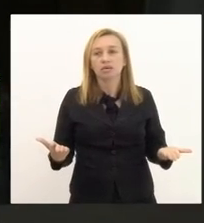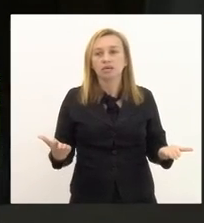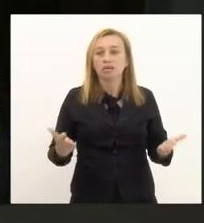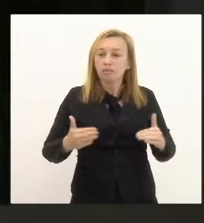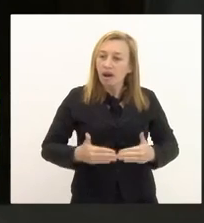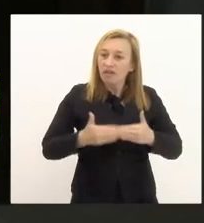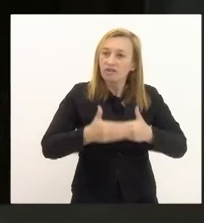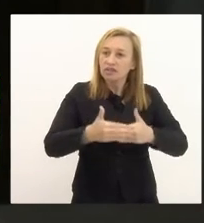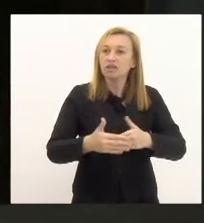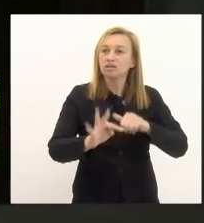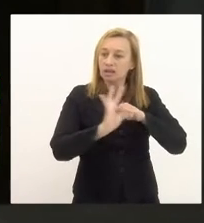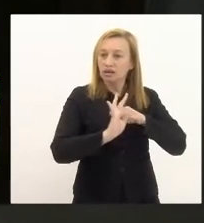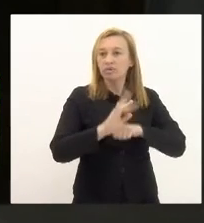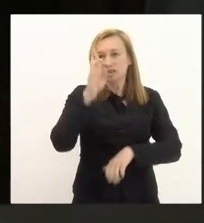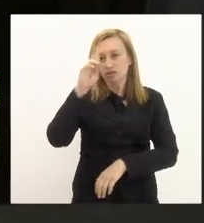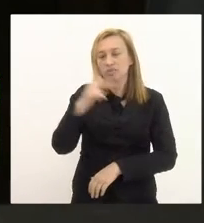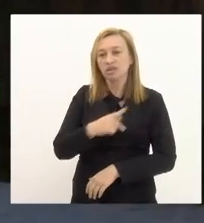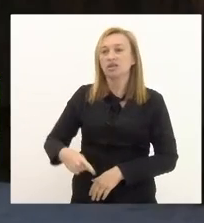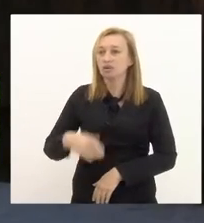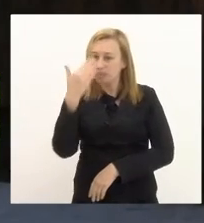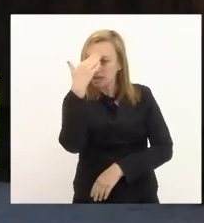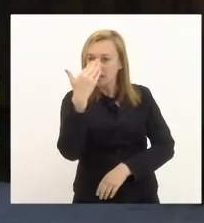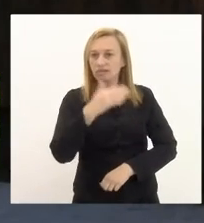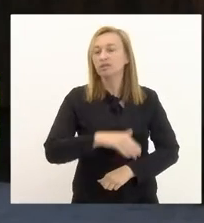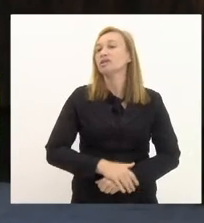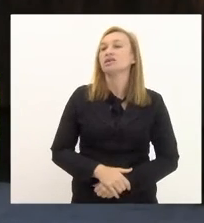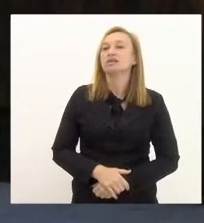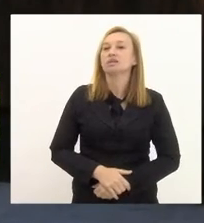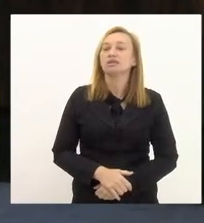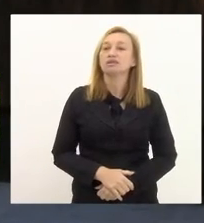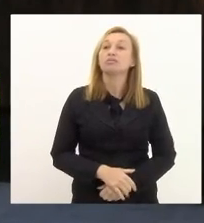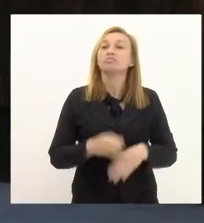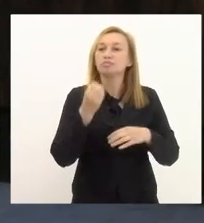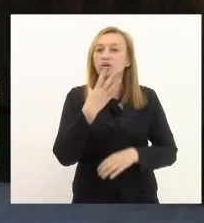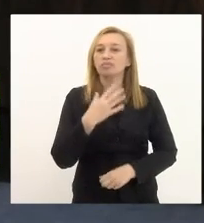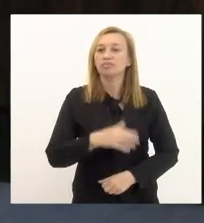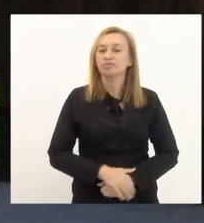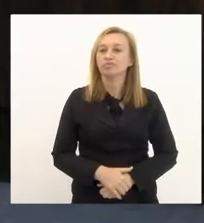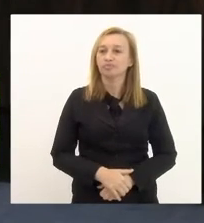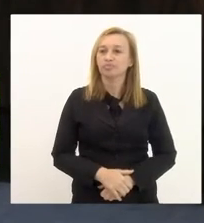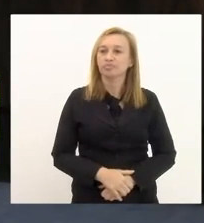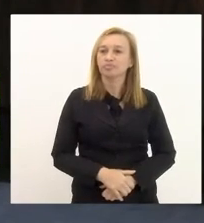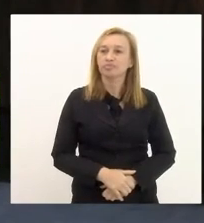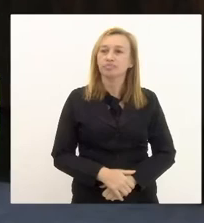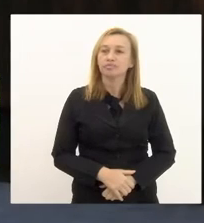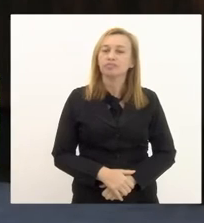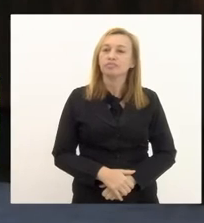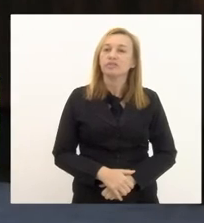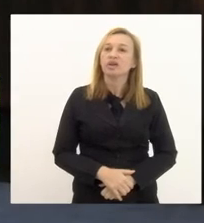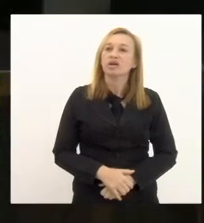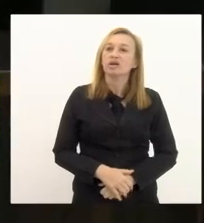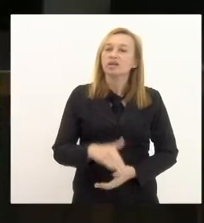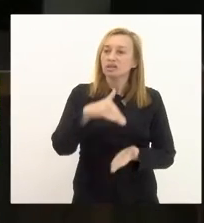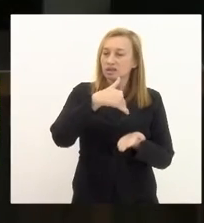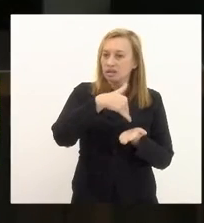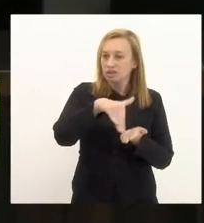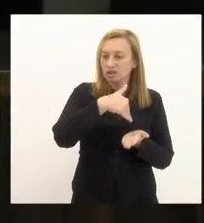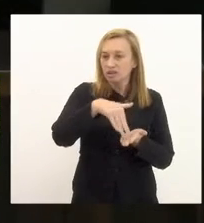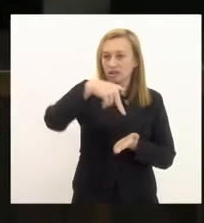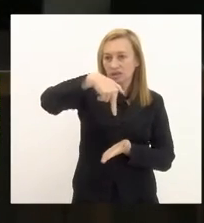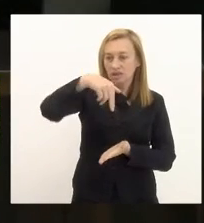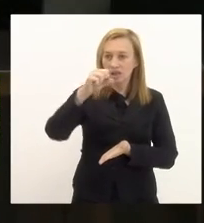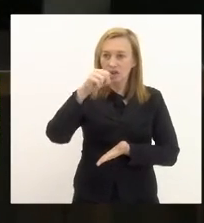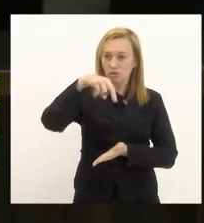avançar Tecnicamente o presidente obrigado obrigado bom de botar uma desculpas secretário e